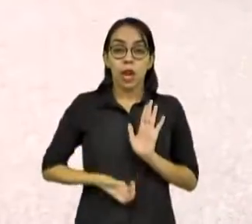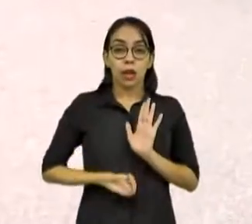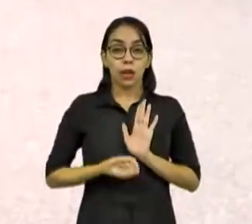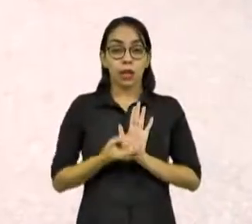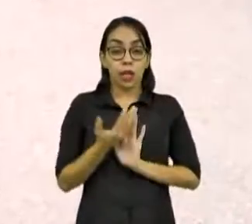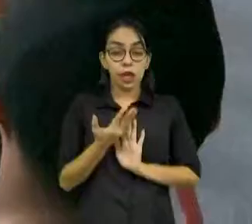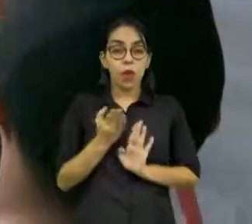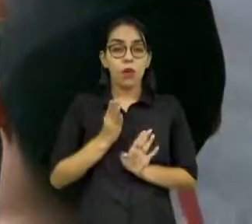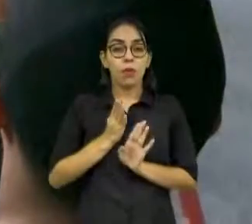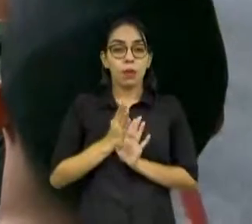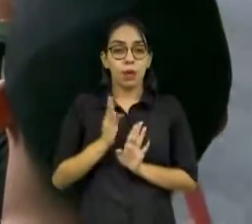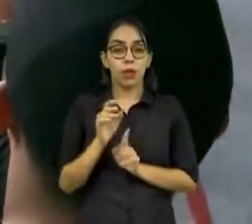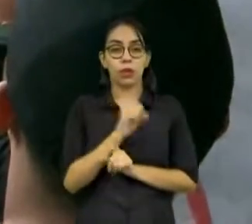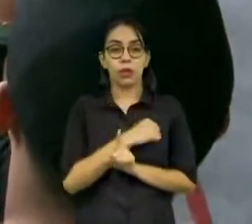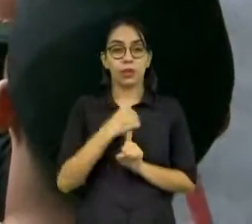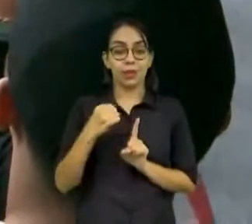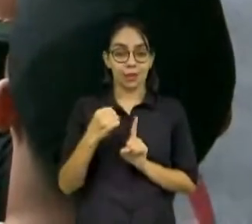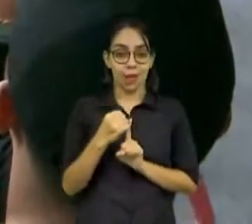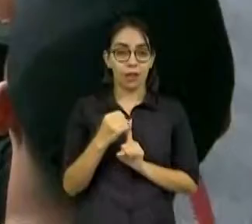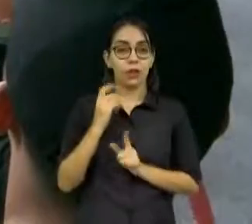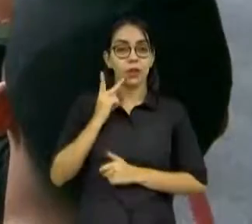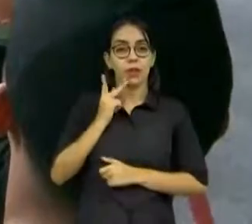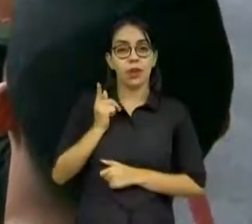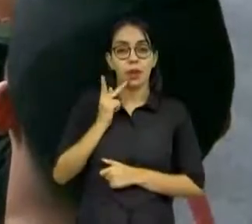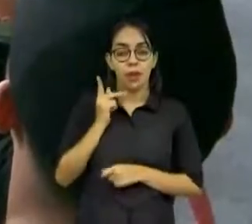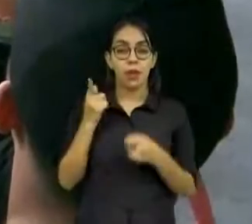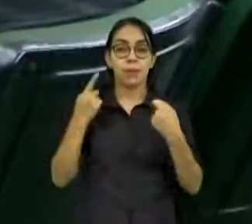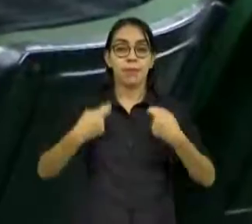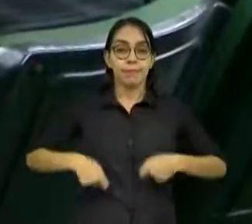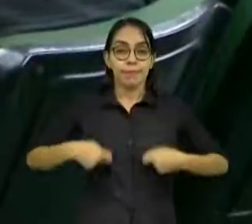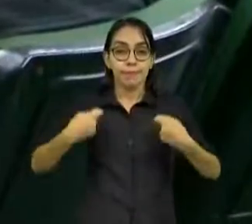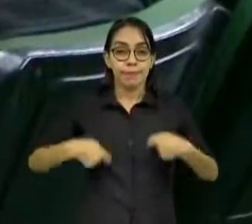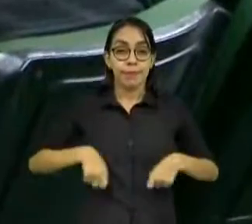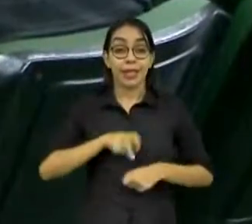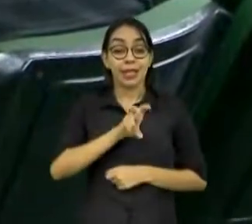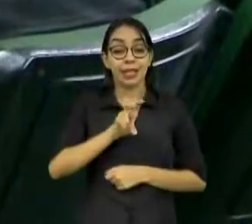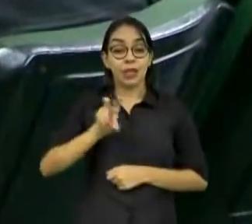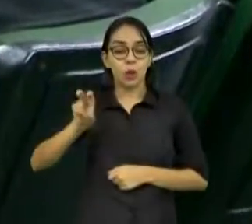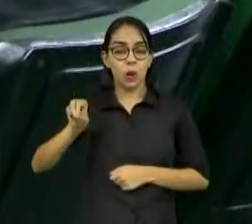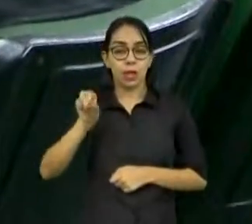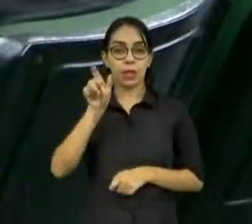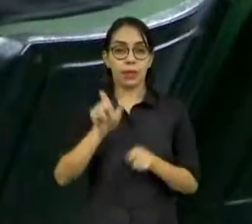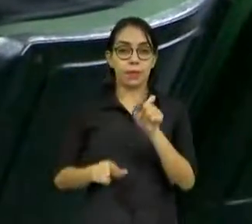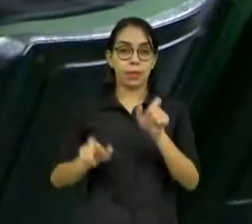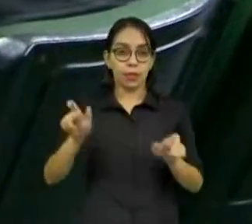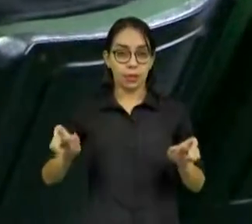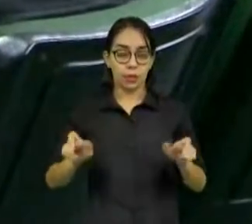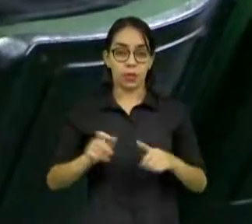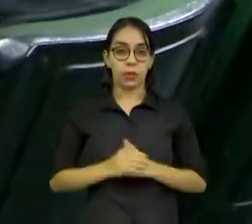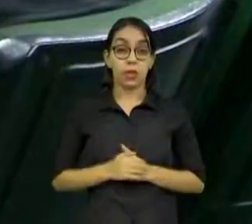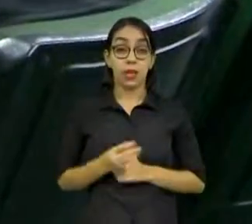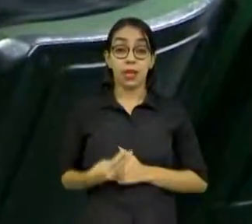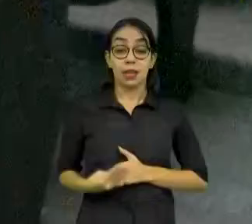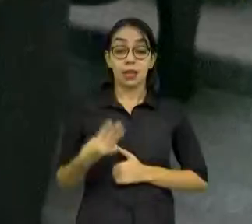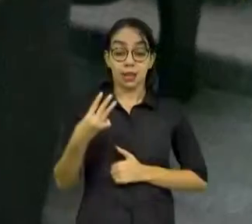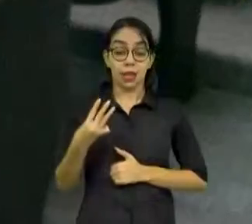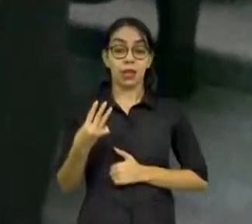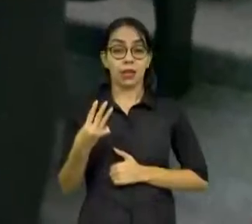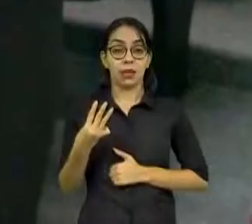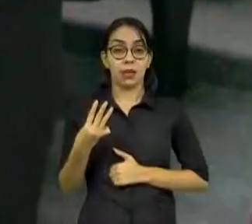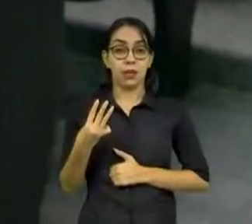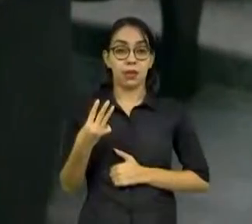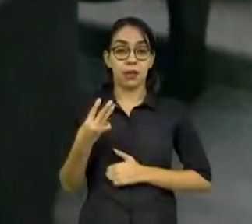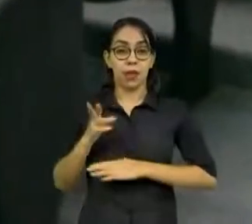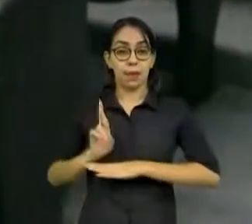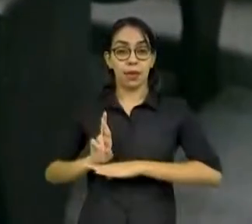social cearense, o Conselho é composto por 50 membros, sendo 3 entidades representantes do poder público estadual e